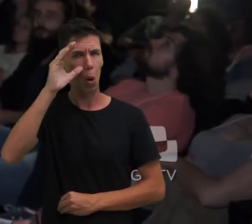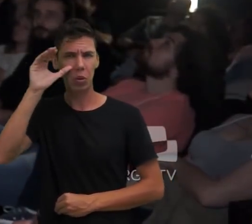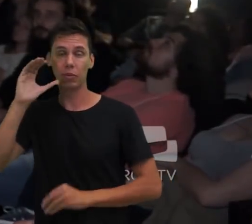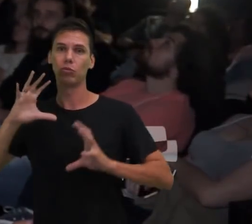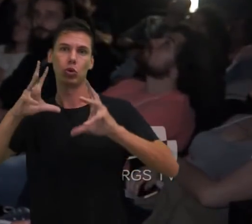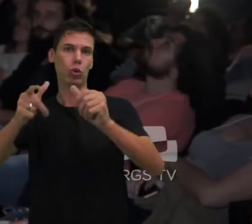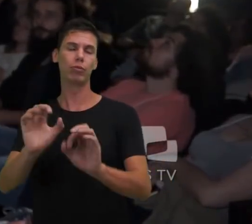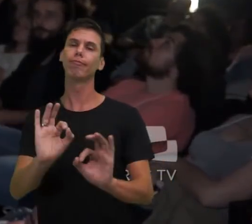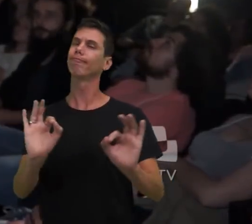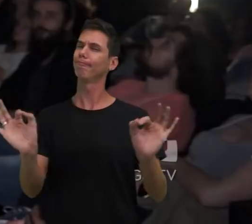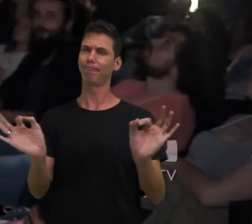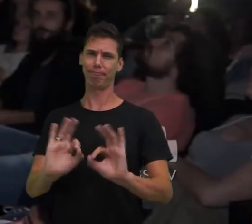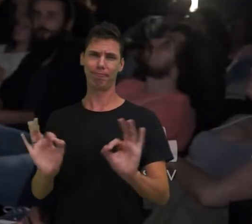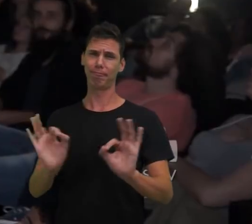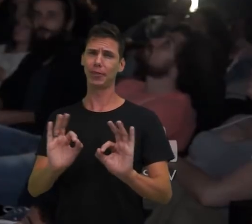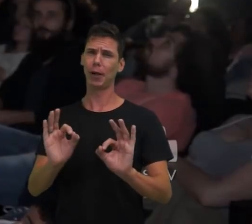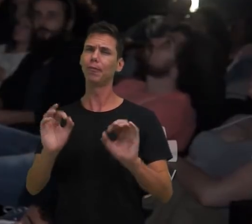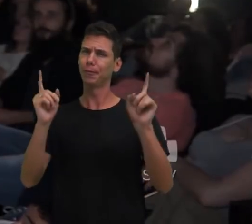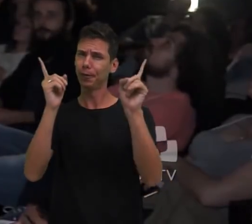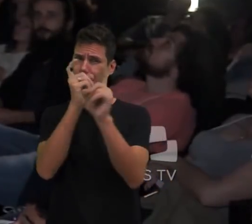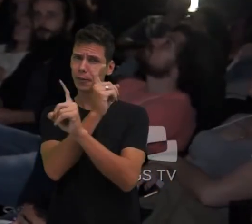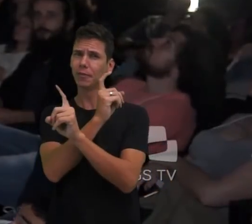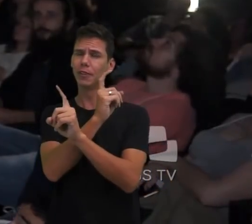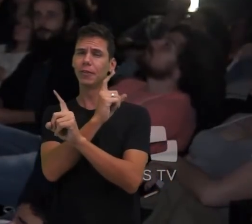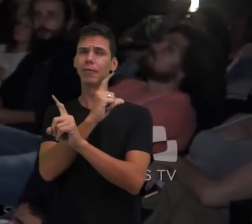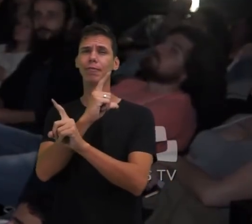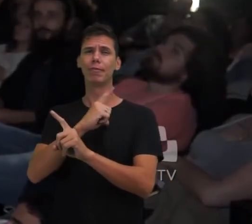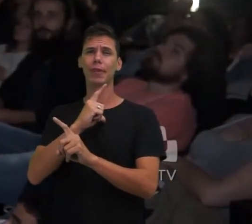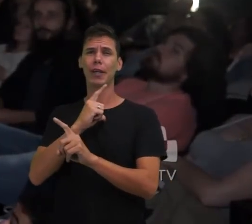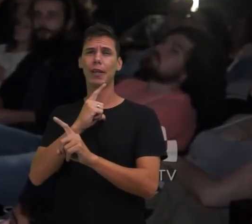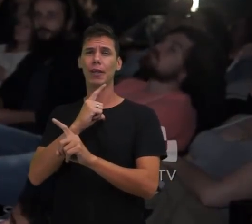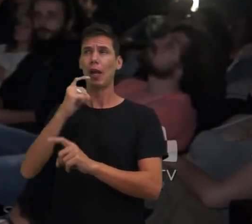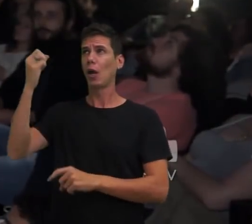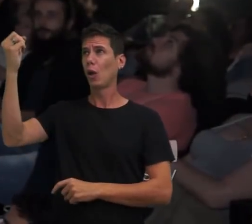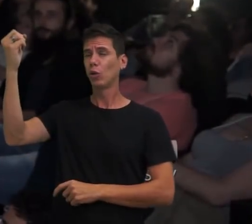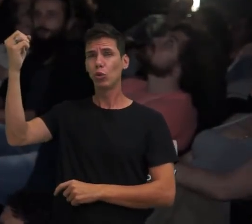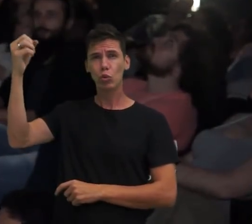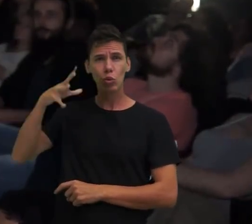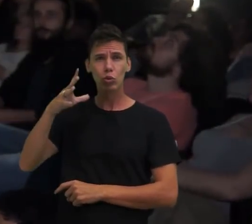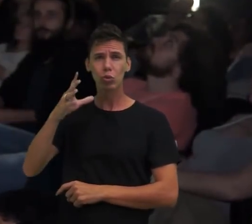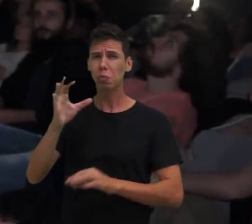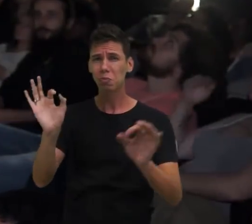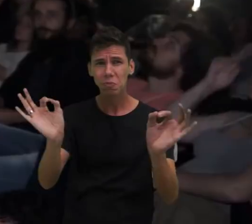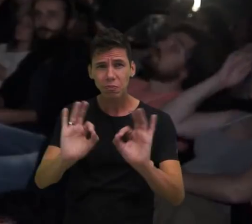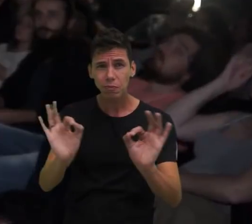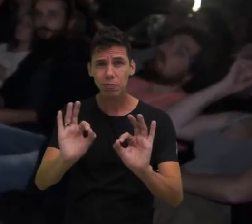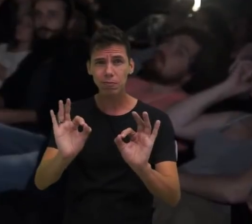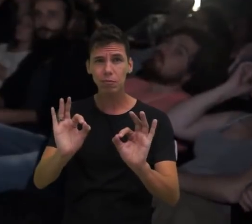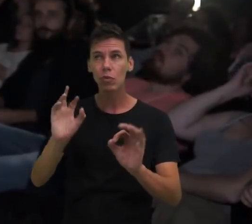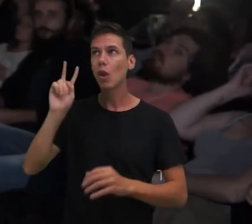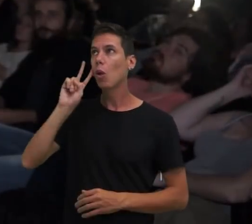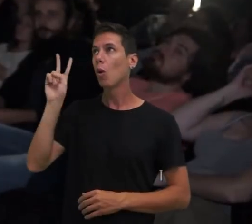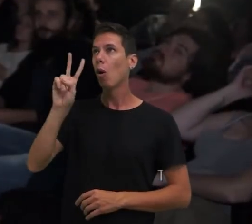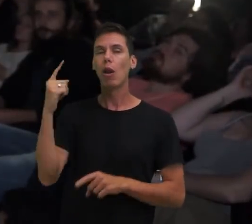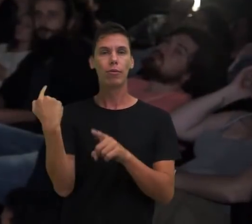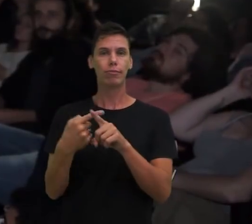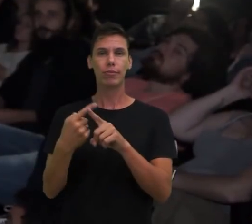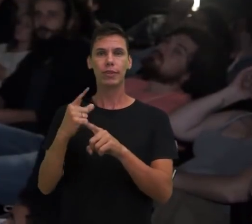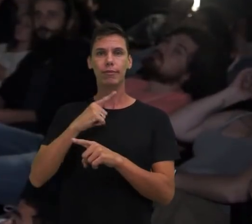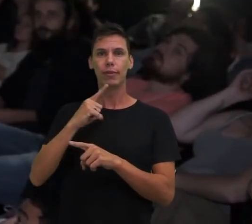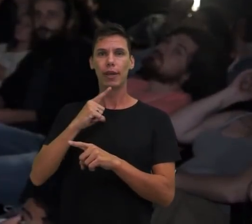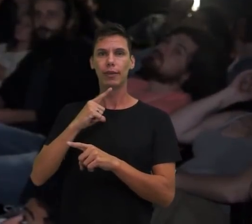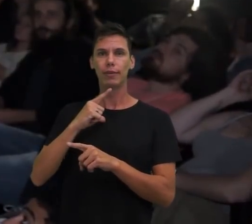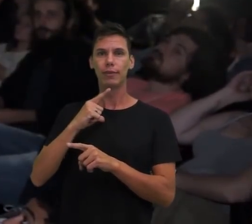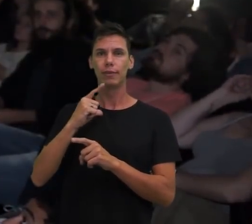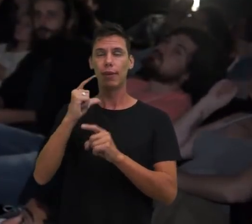pouco difícil de observar esse tipo de coisa, porque primeiro ele não emite luz nenhuma, tá? Tu só vai conseguir notar que ele existe porque ele